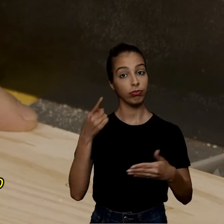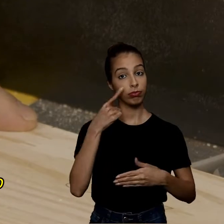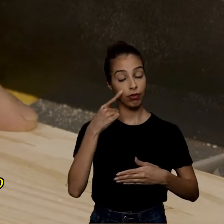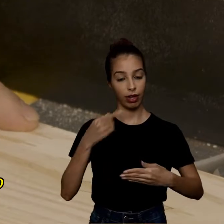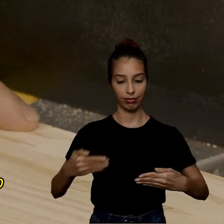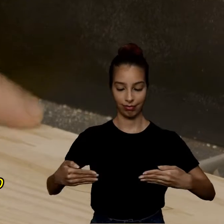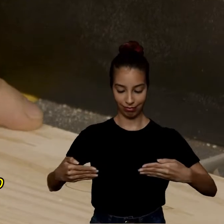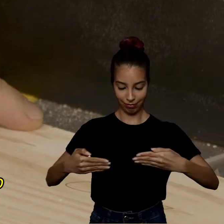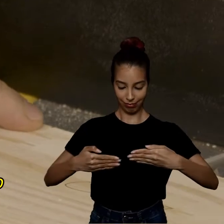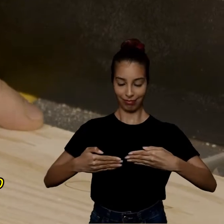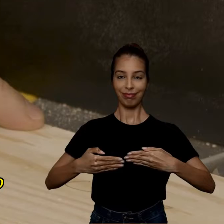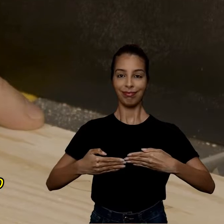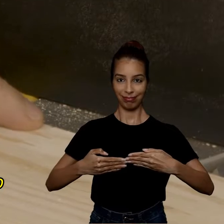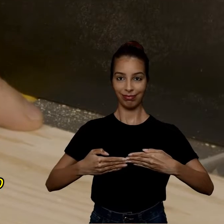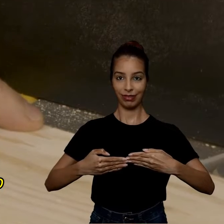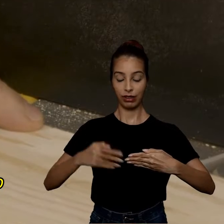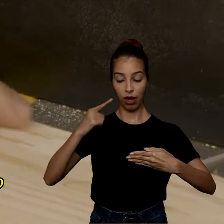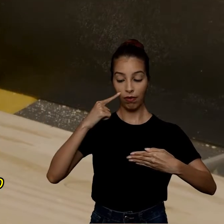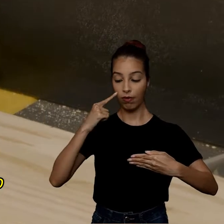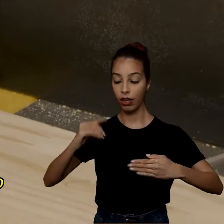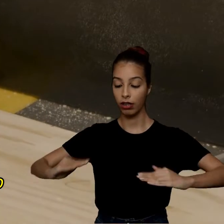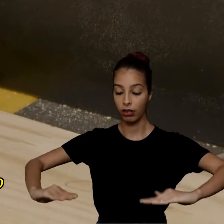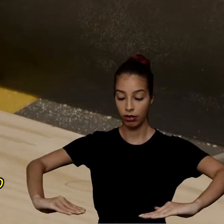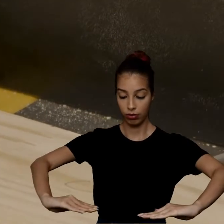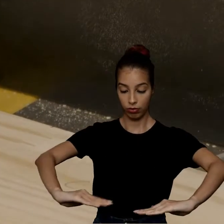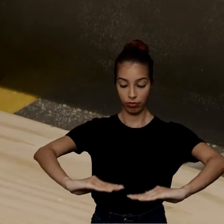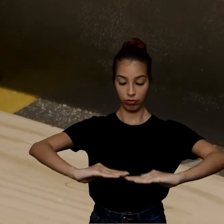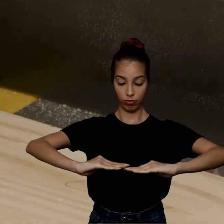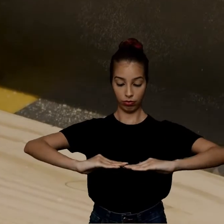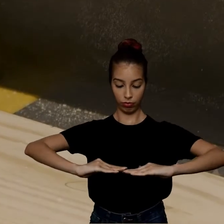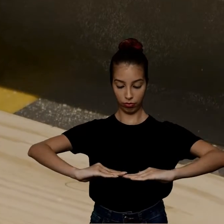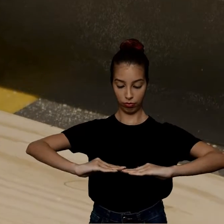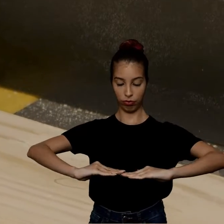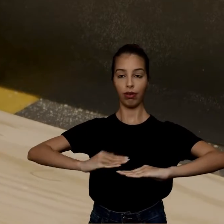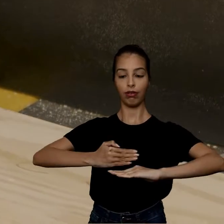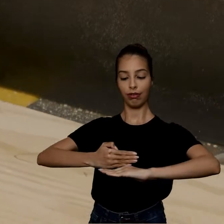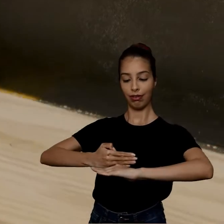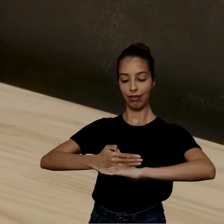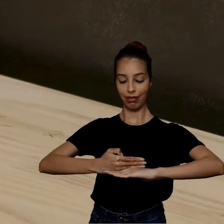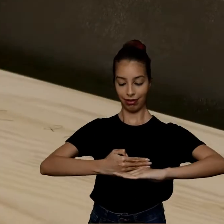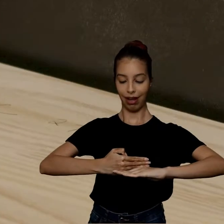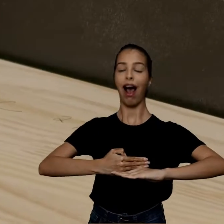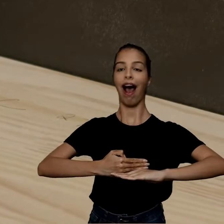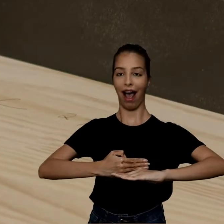Eu vou alinhar a marcação da medida de corte com o batente.